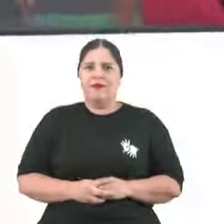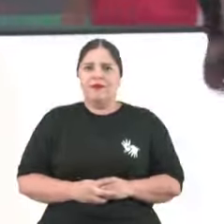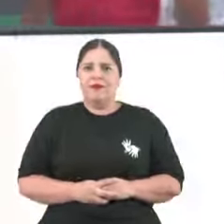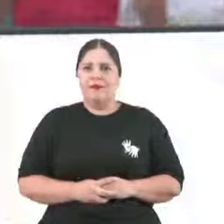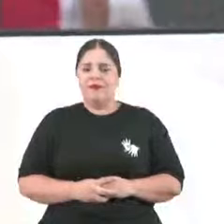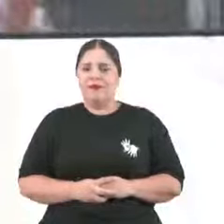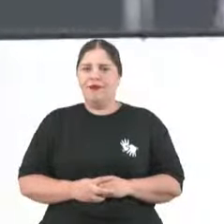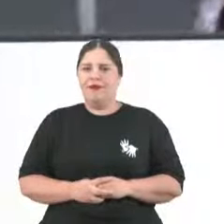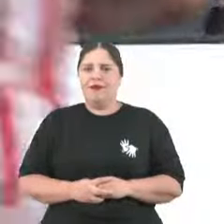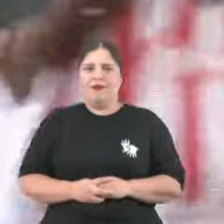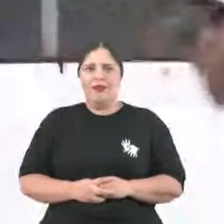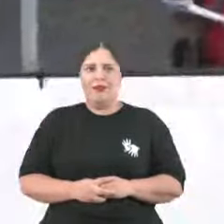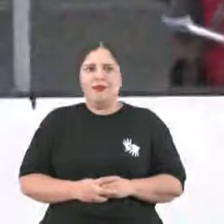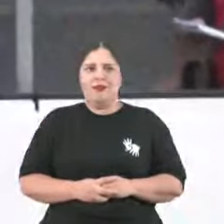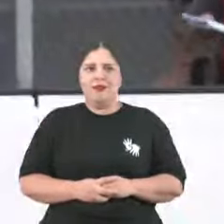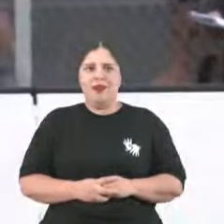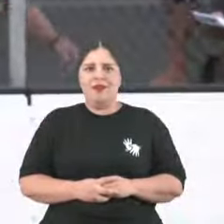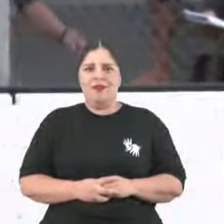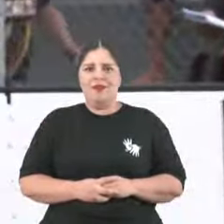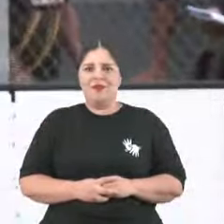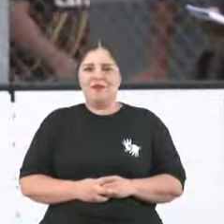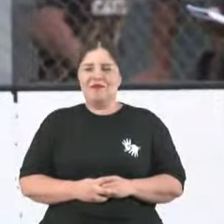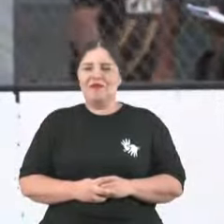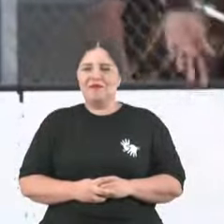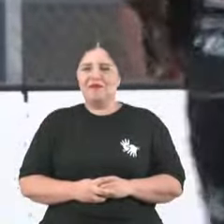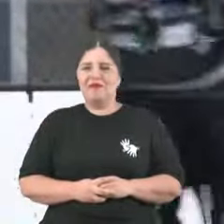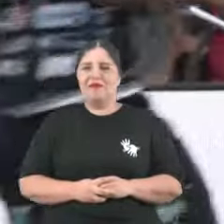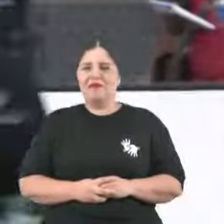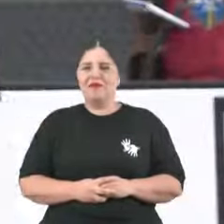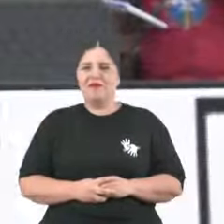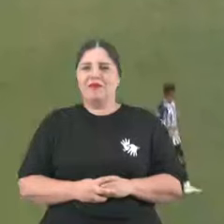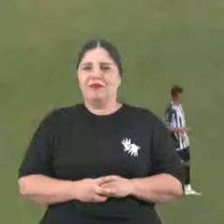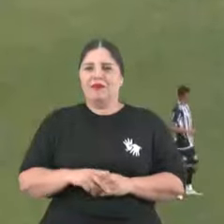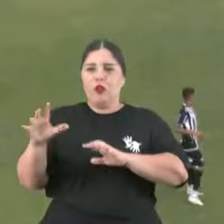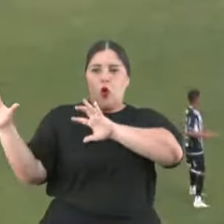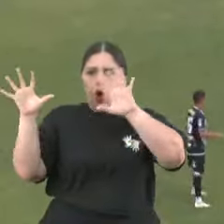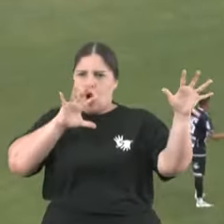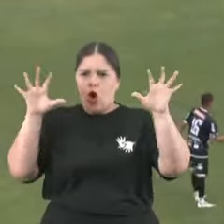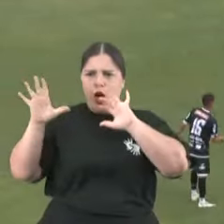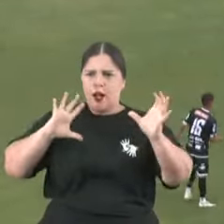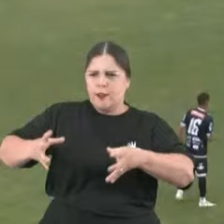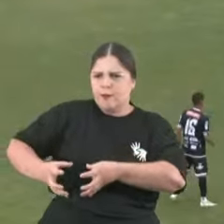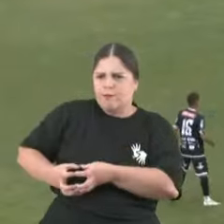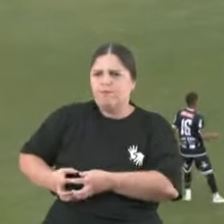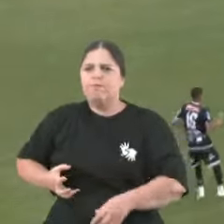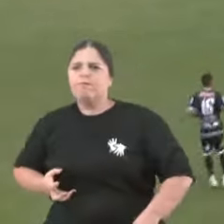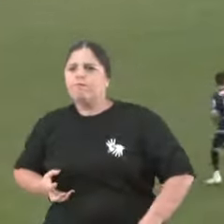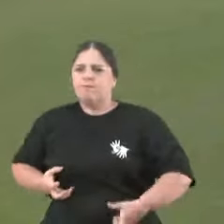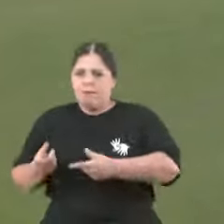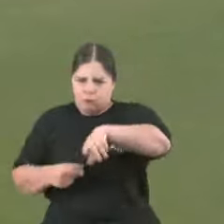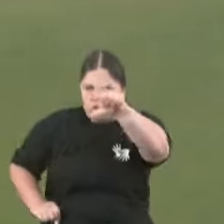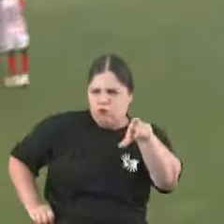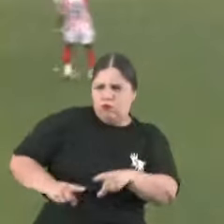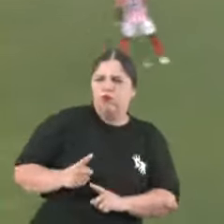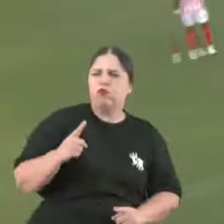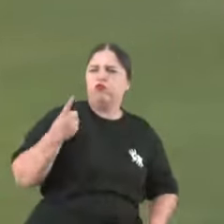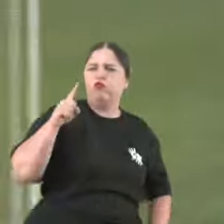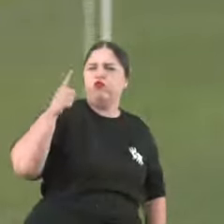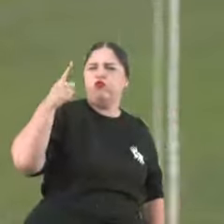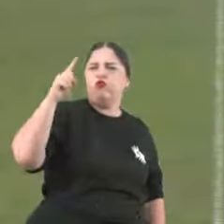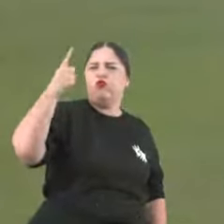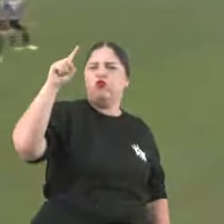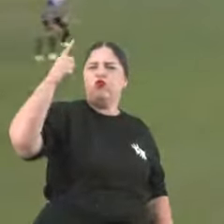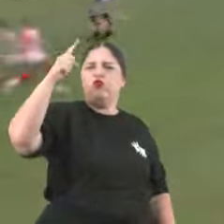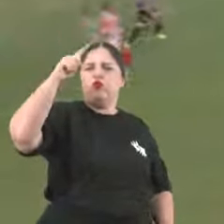na direção do Matheus Albino, que faz a defesa com tranquilidade para o Clube de Regatas Brasil.